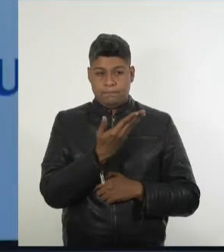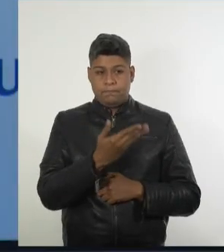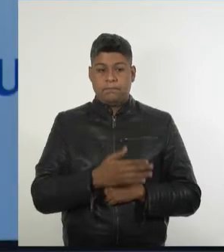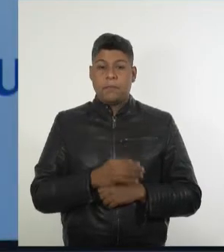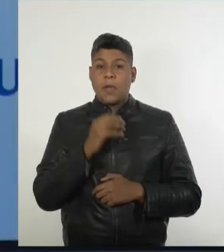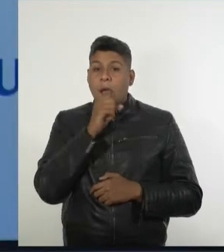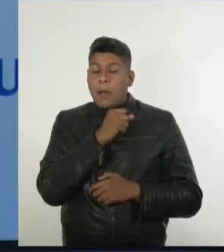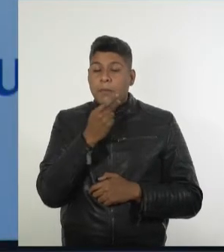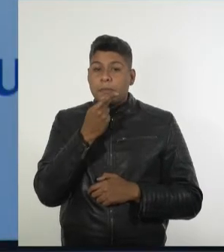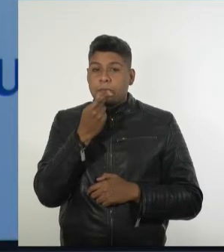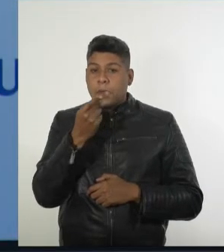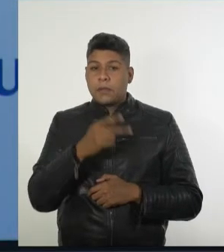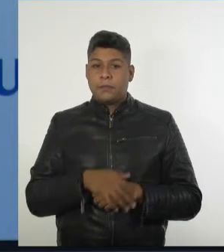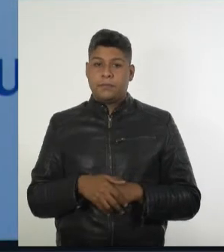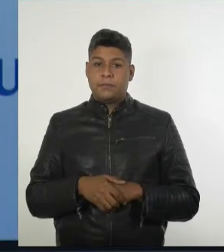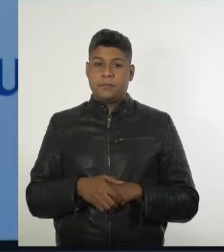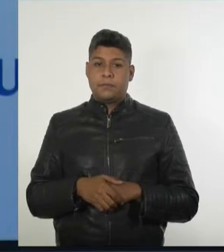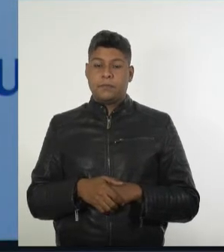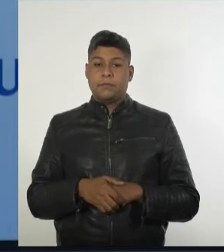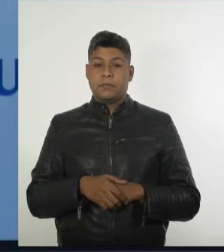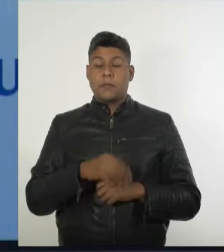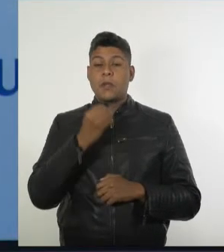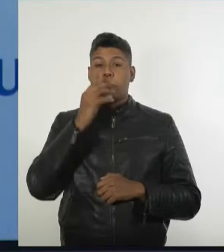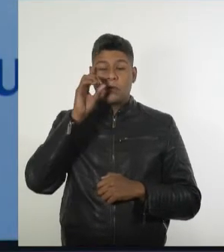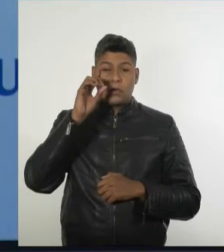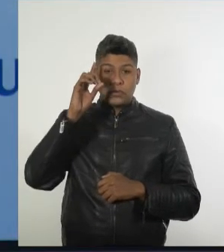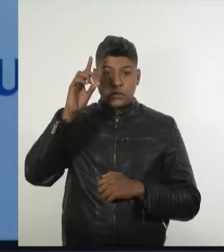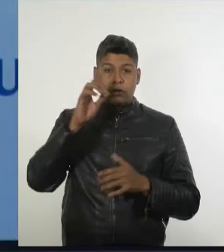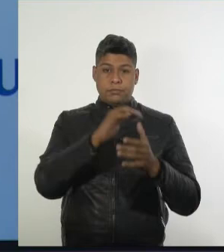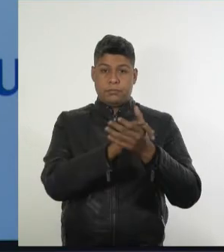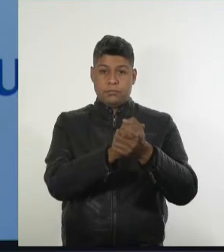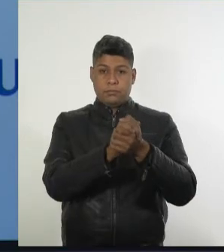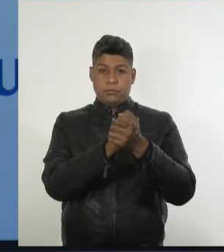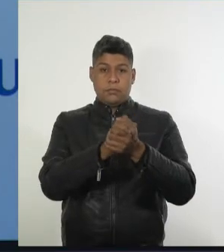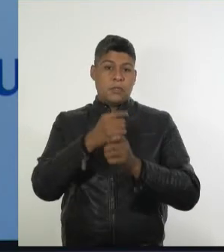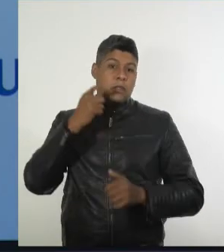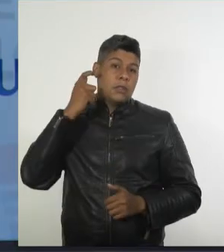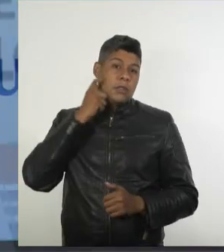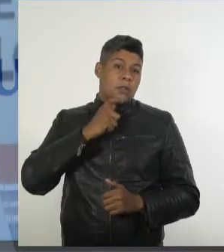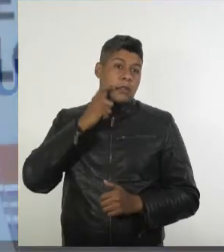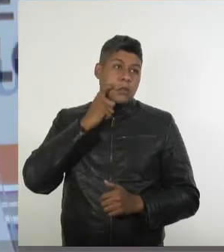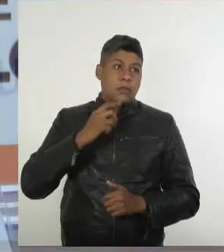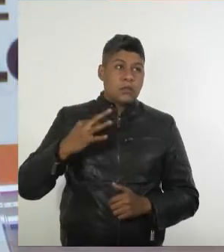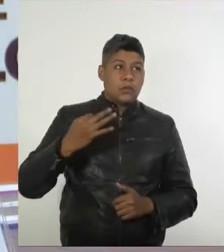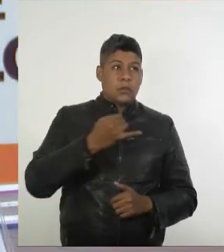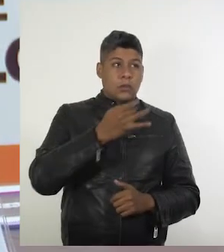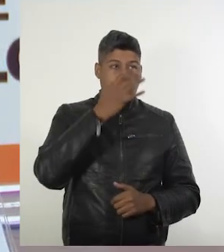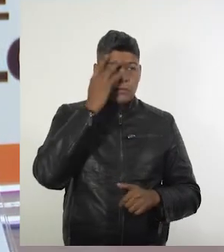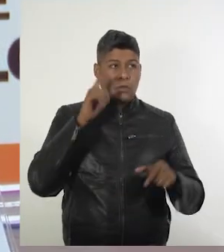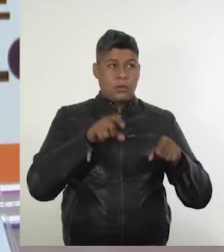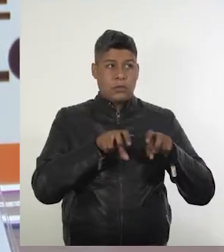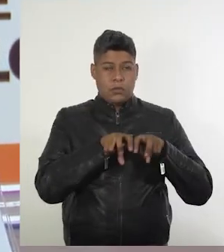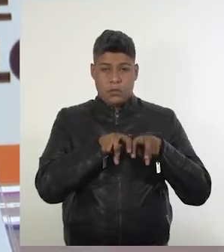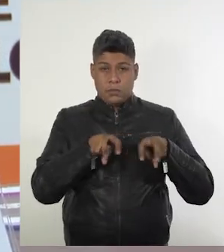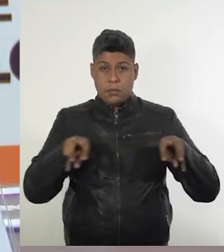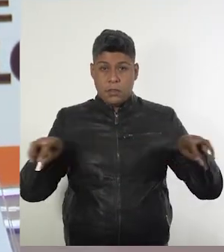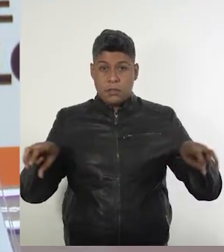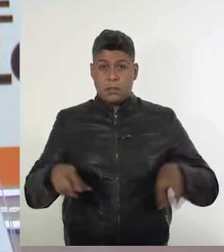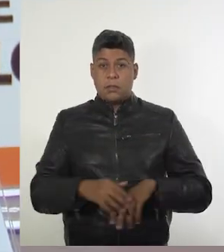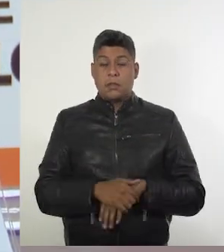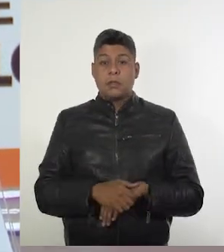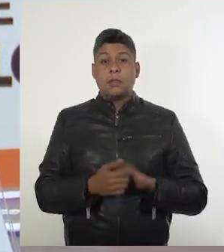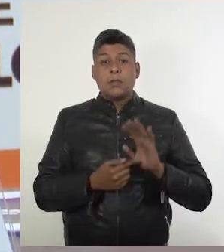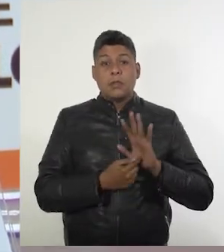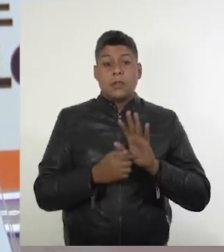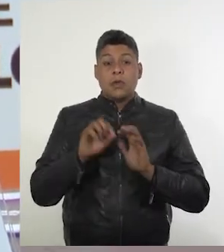um pequeno comentário. Prefeito, bom dia. Cumprimentar o senhor, na figura do qual cumprimento todos aqui presentes. Queria destacar